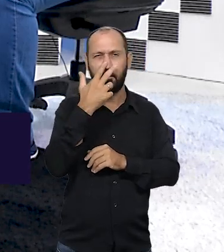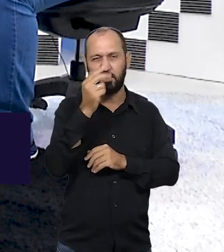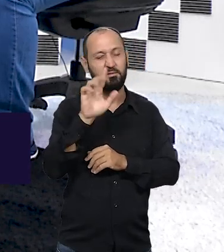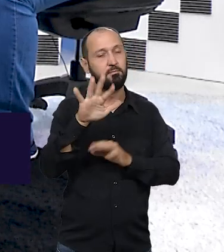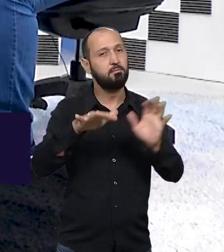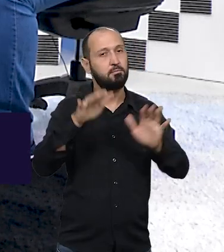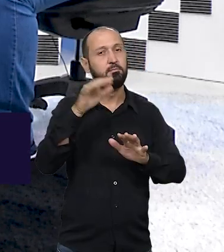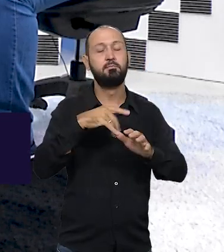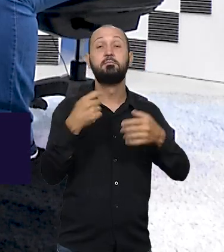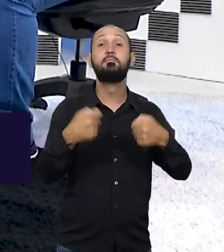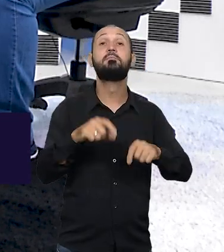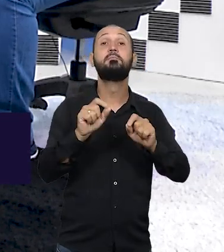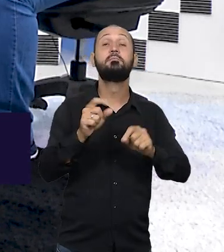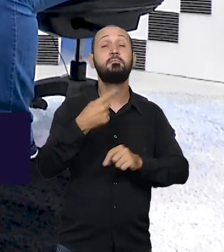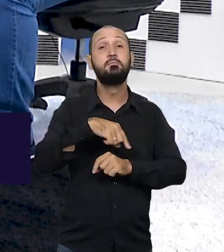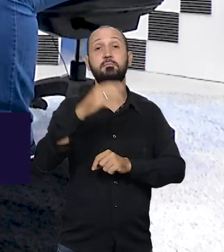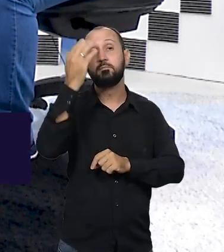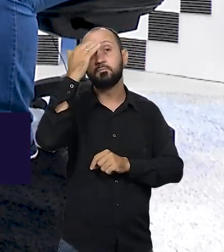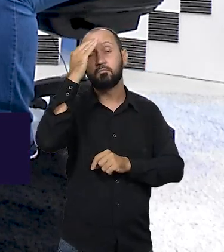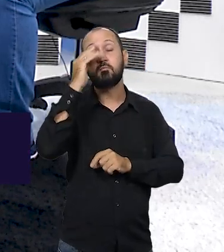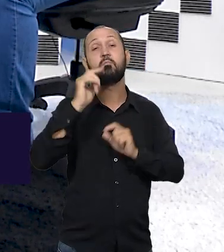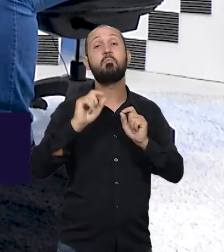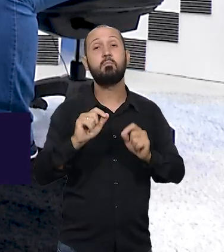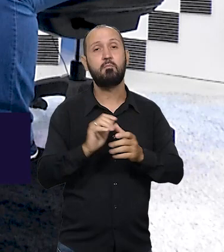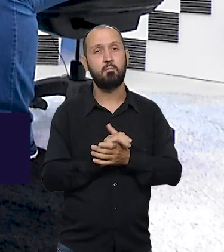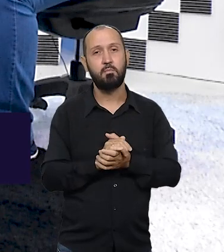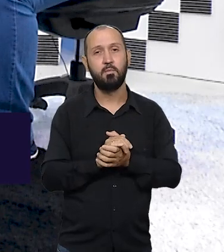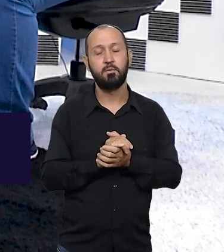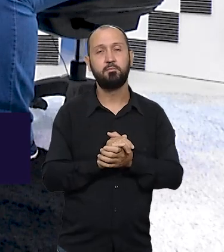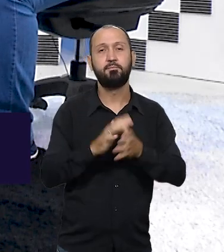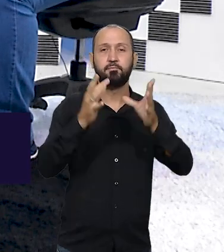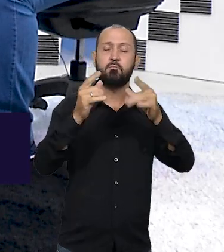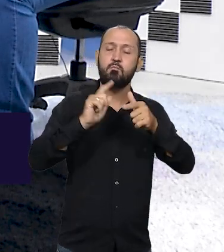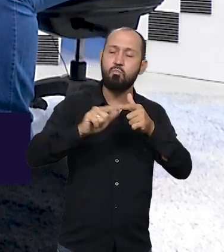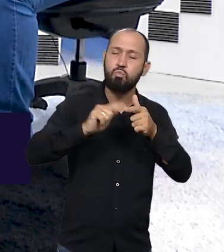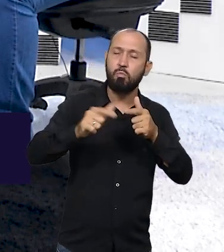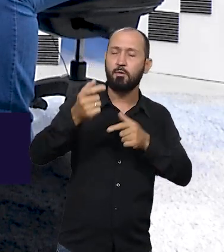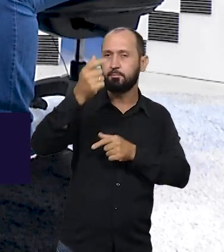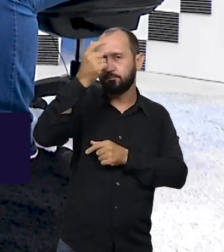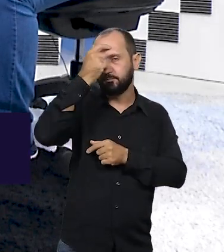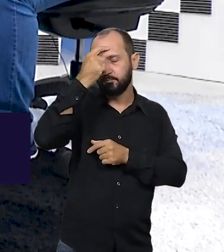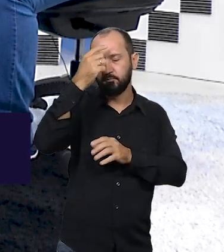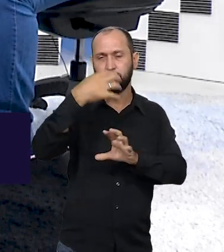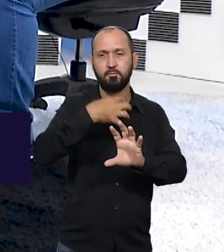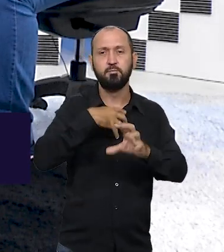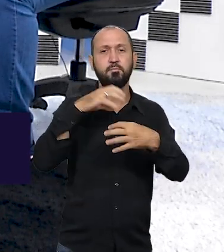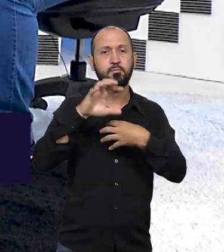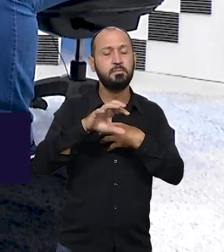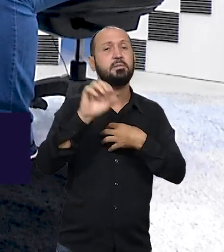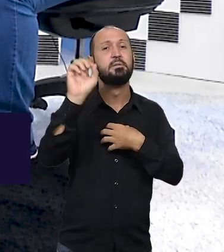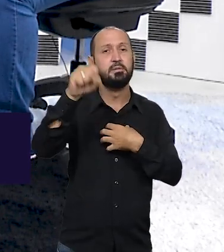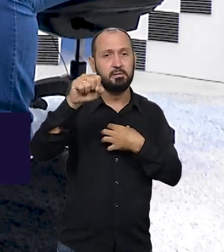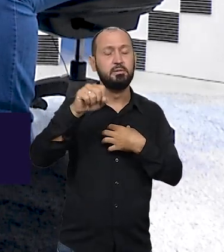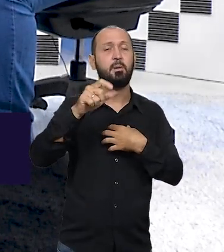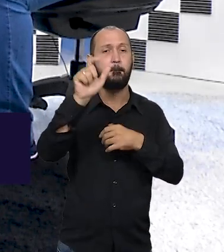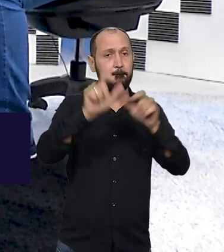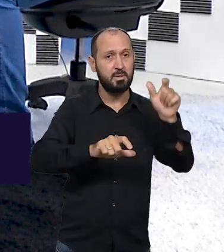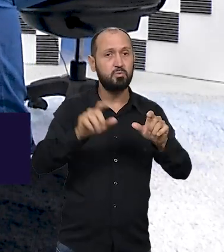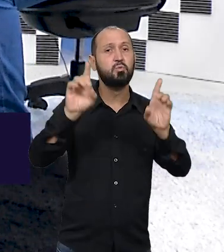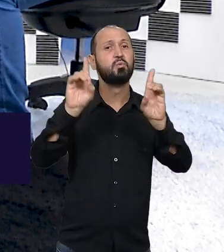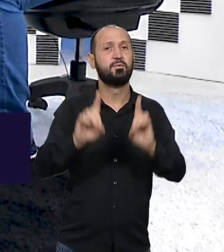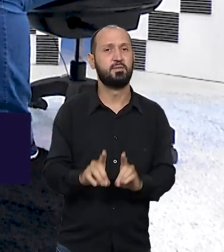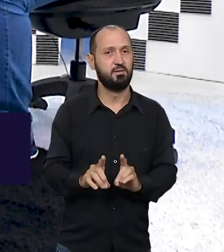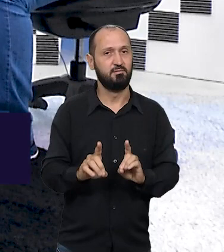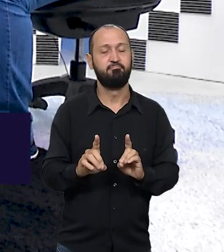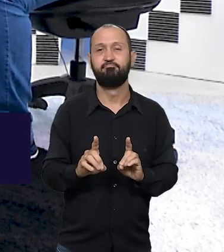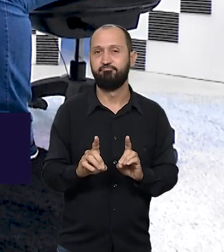que questões mentais, questões sensoriais, sim, são pessoas com deficiência. Né? A gente até fala que aqui no Mato Grosso